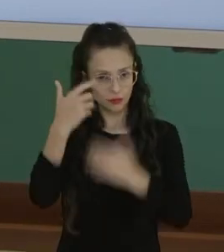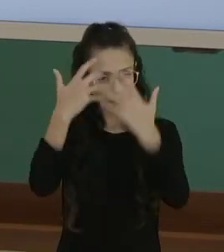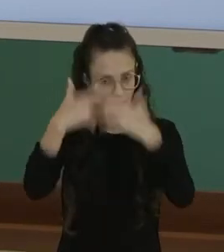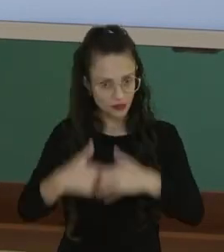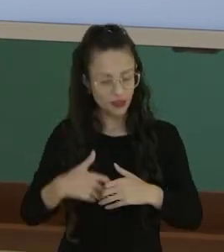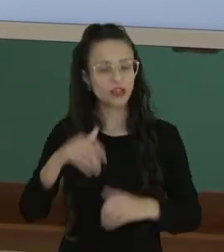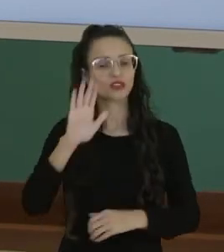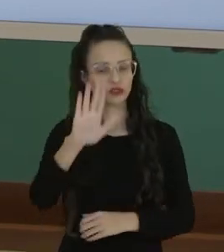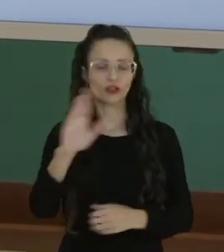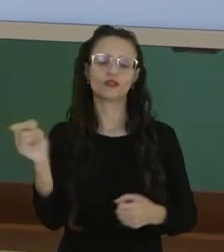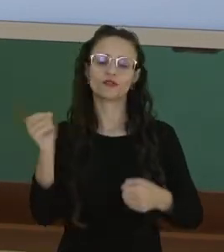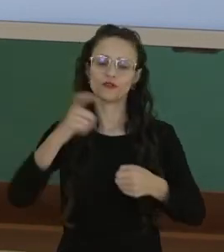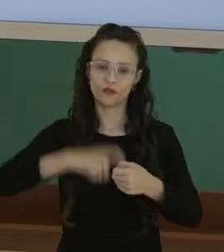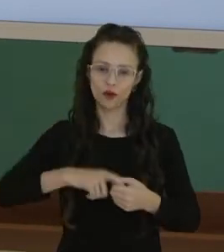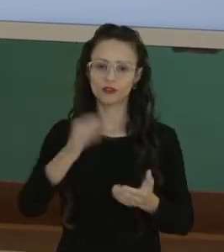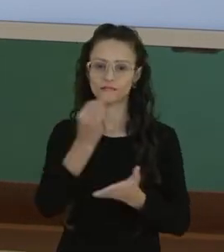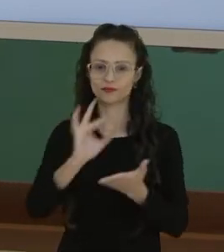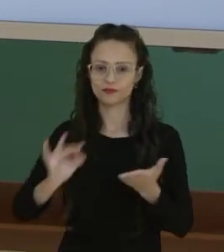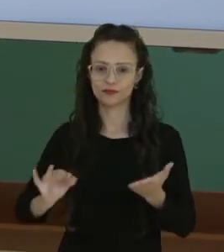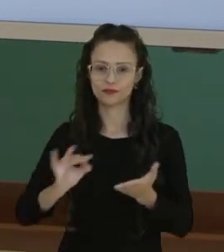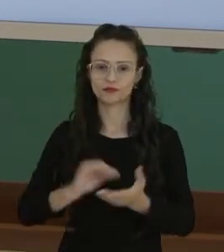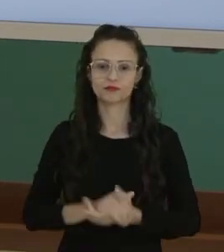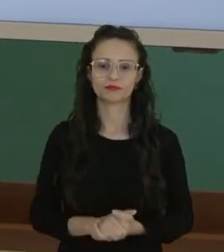sobre isso e daqui a pouco a gente volta para responder.